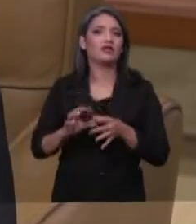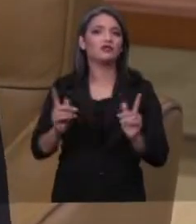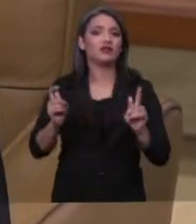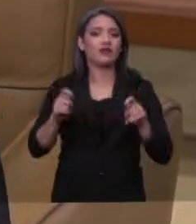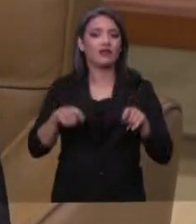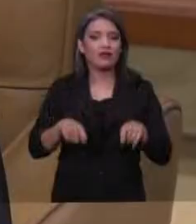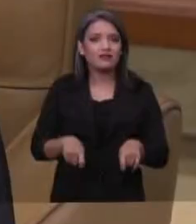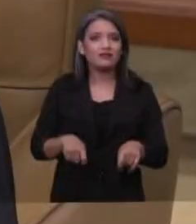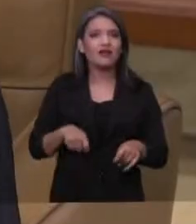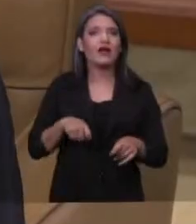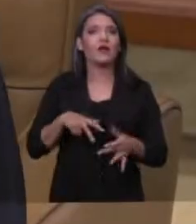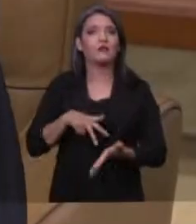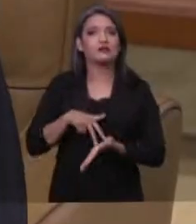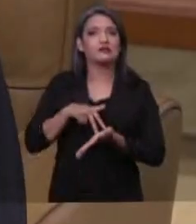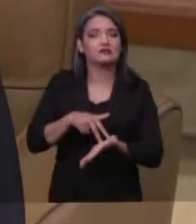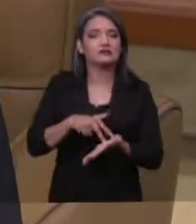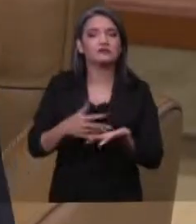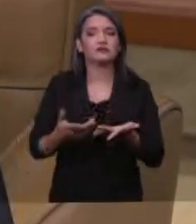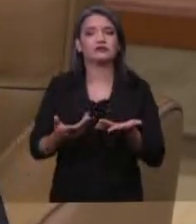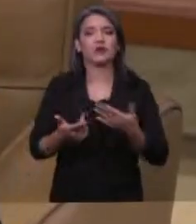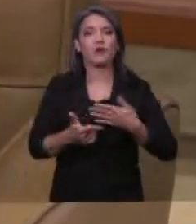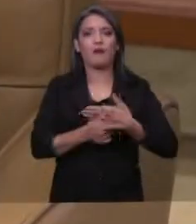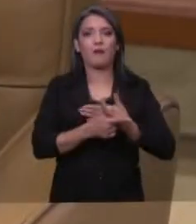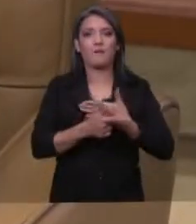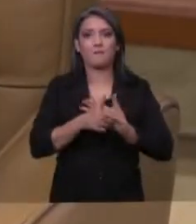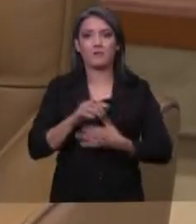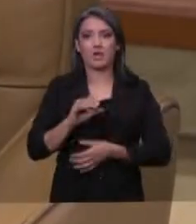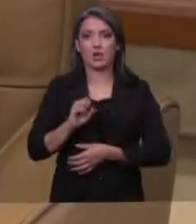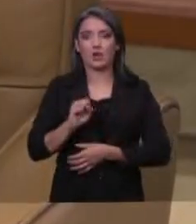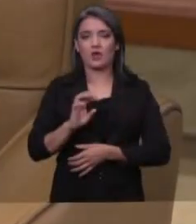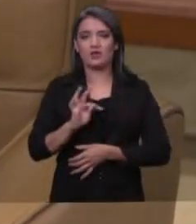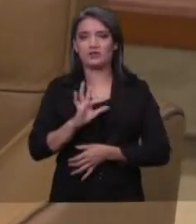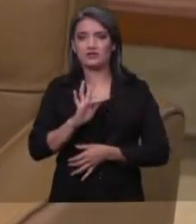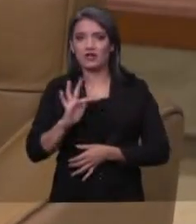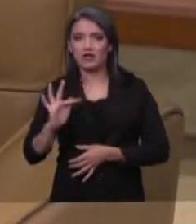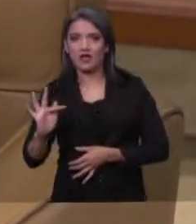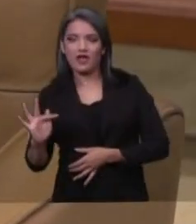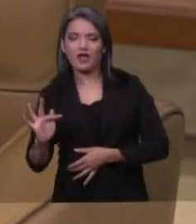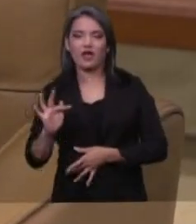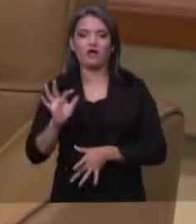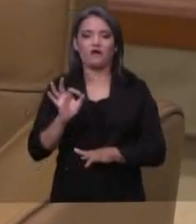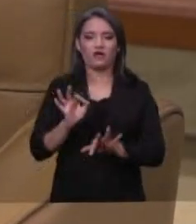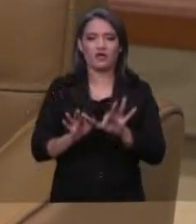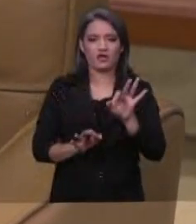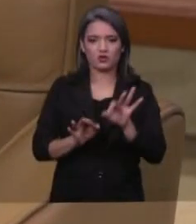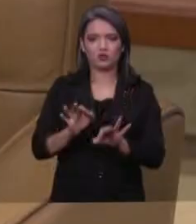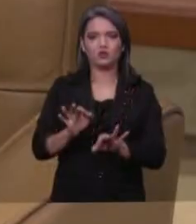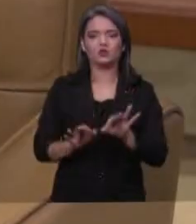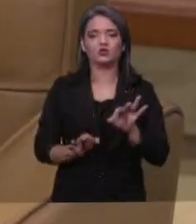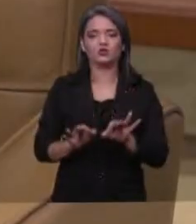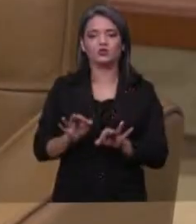papel do próprio Supremo Tribunal Federal, o papel da Justiça